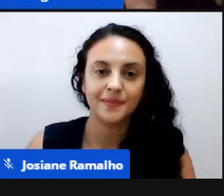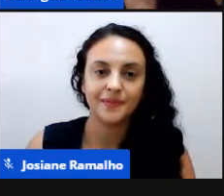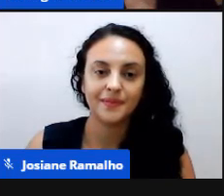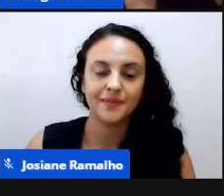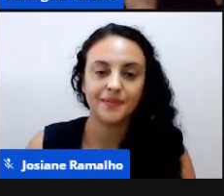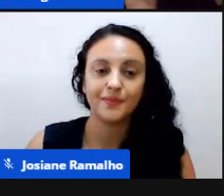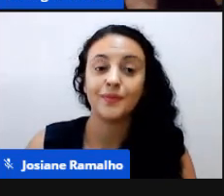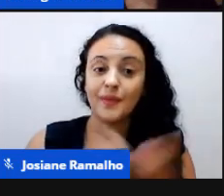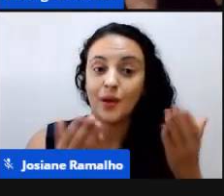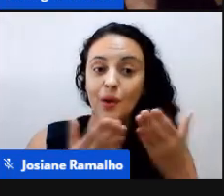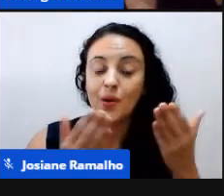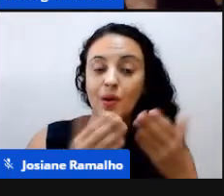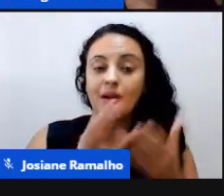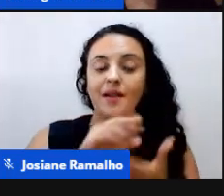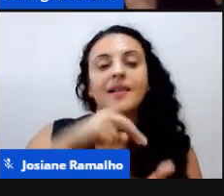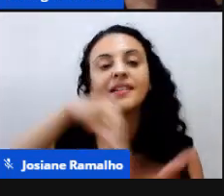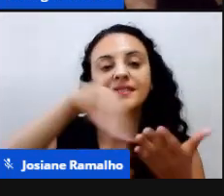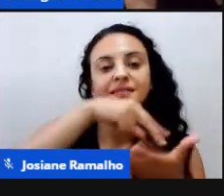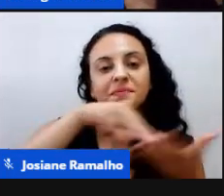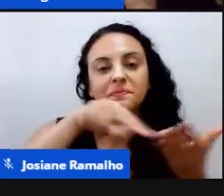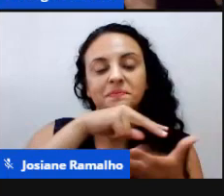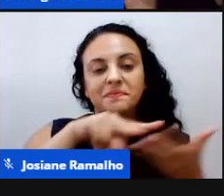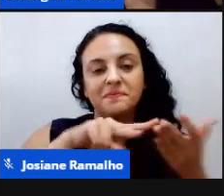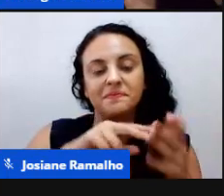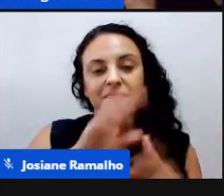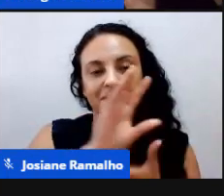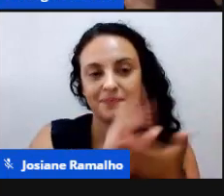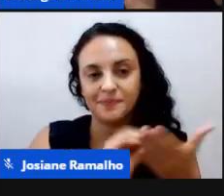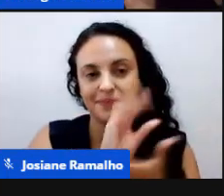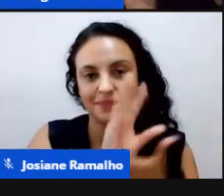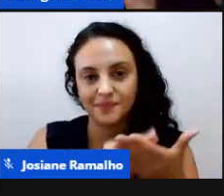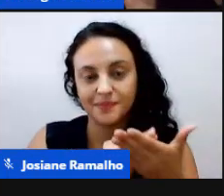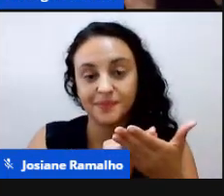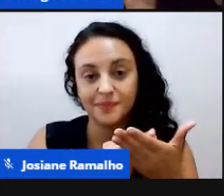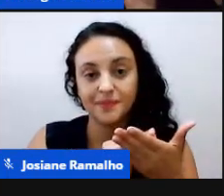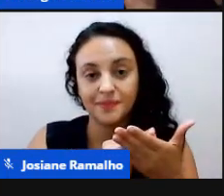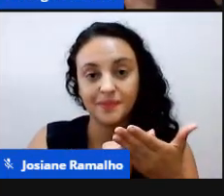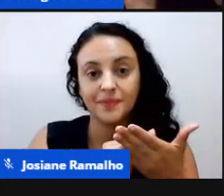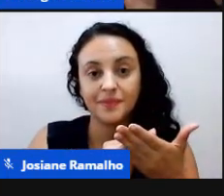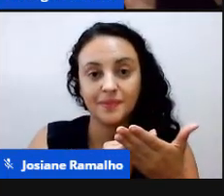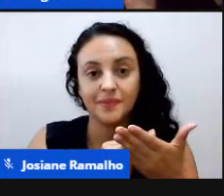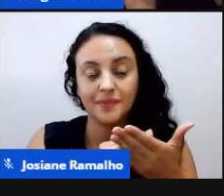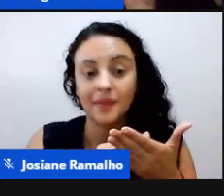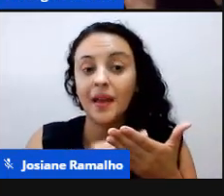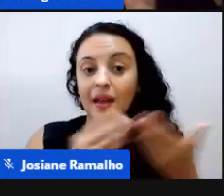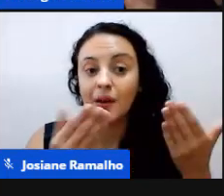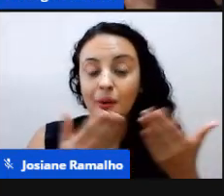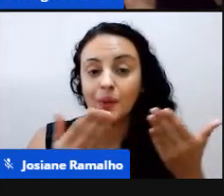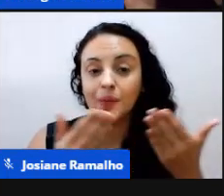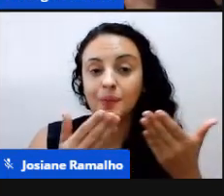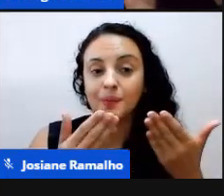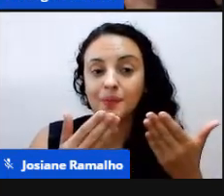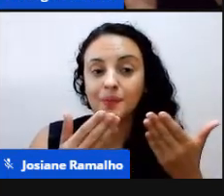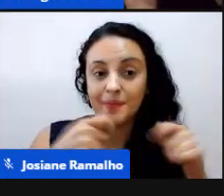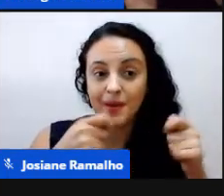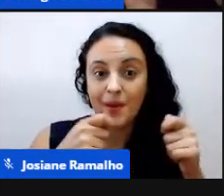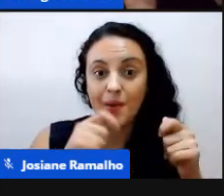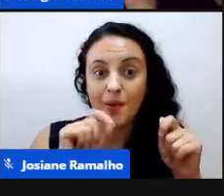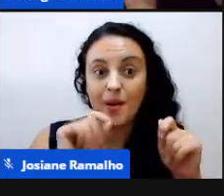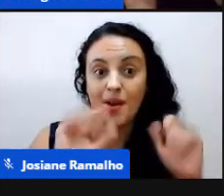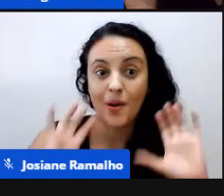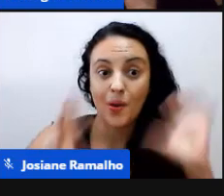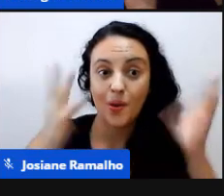Essa é a dança da imitação. O que merece uma comemoração. É só